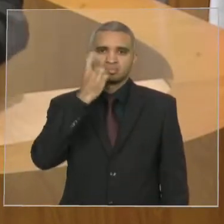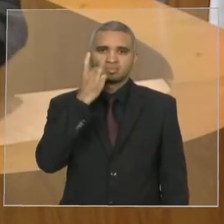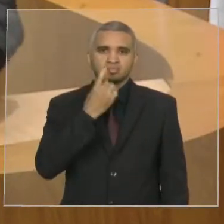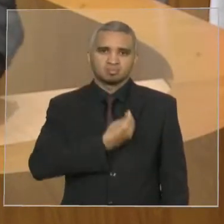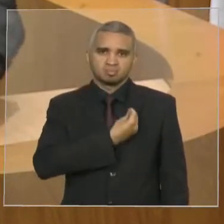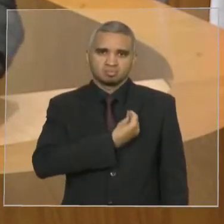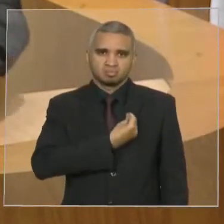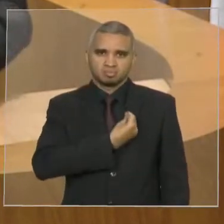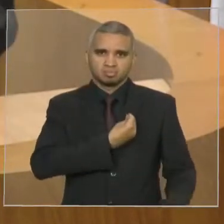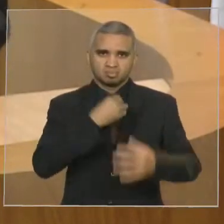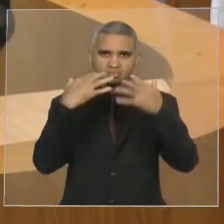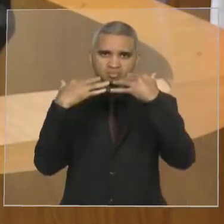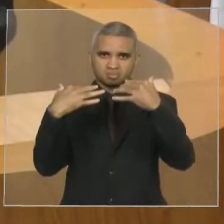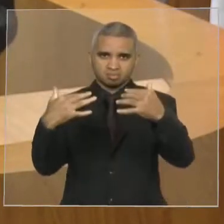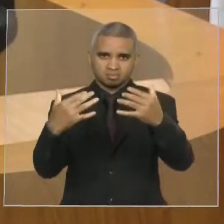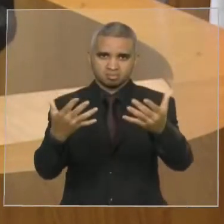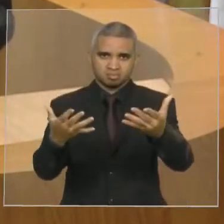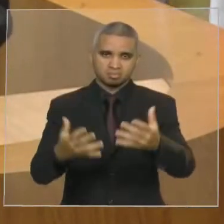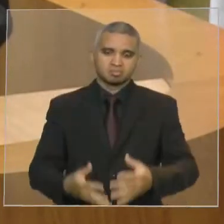presentes em plenário,